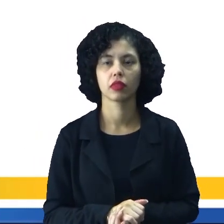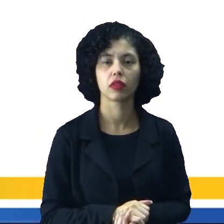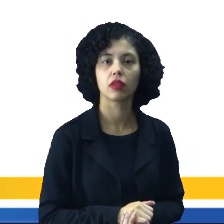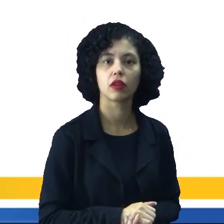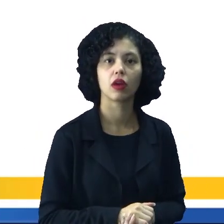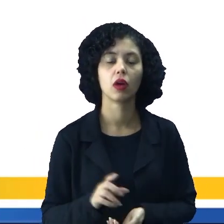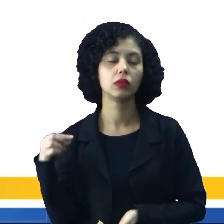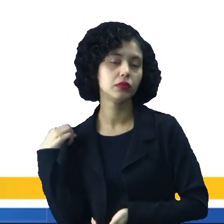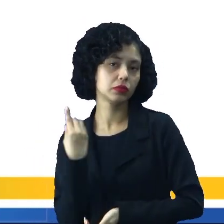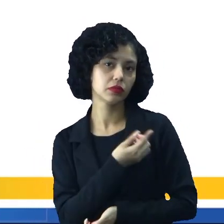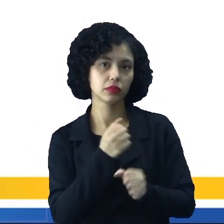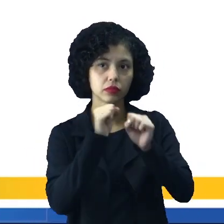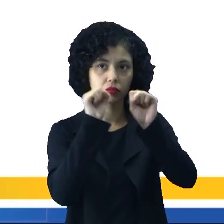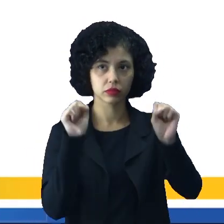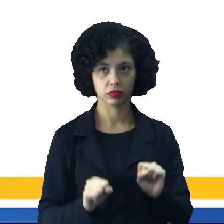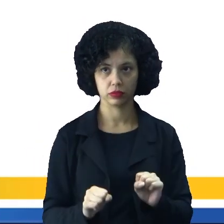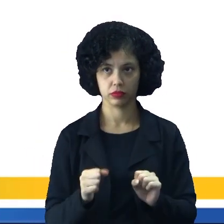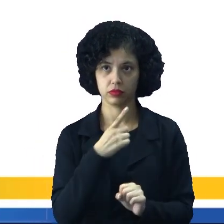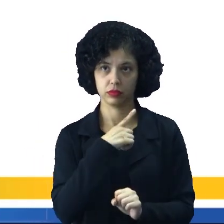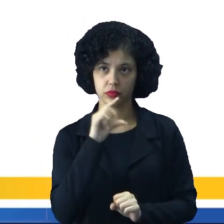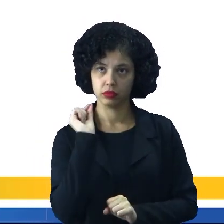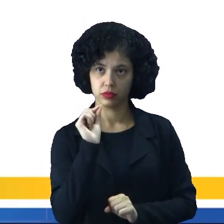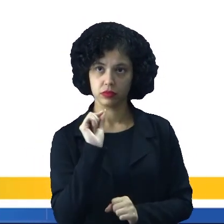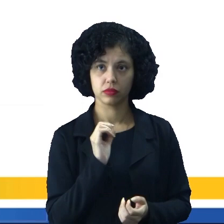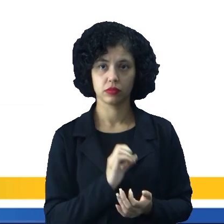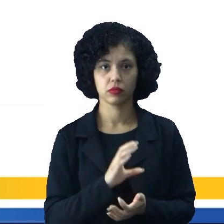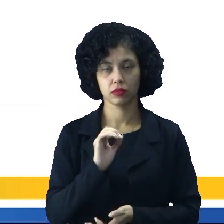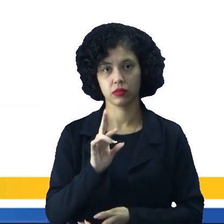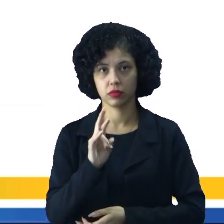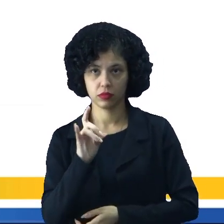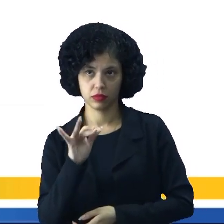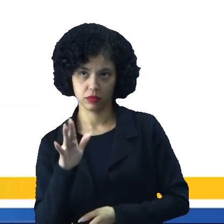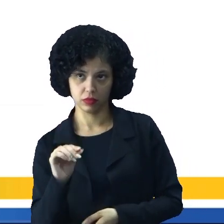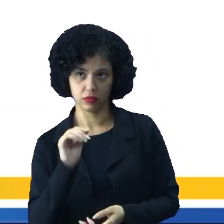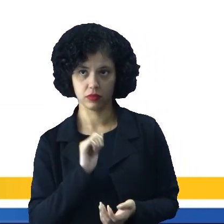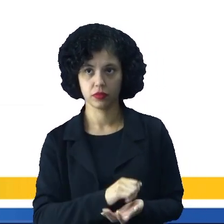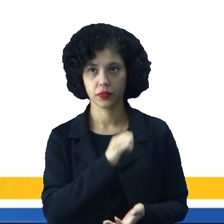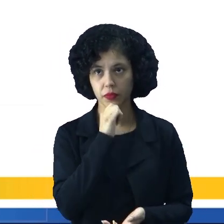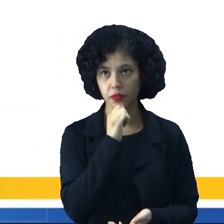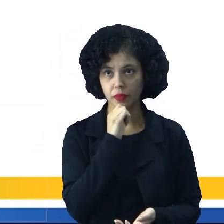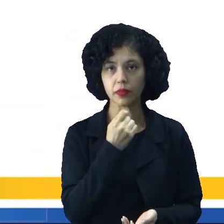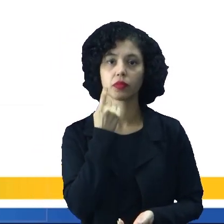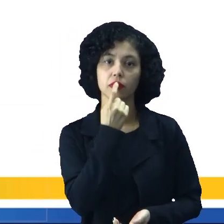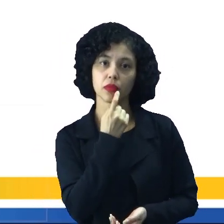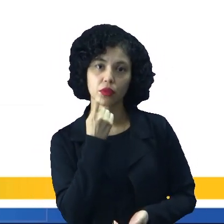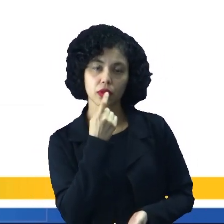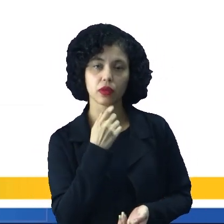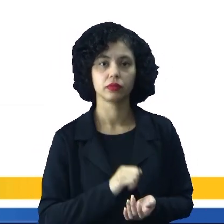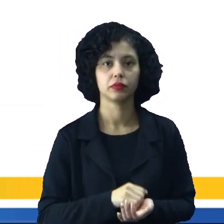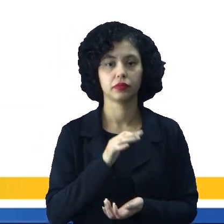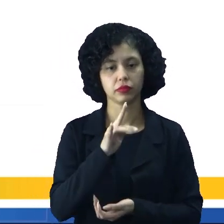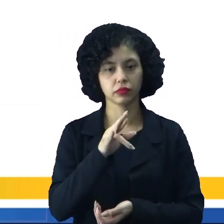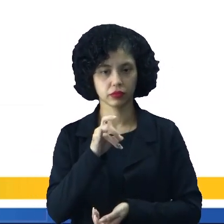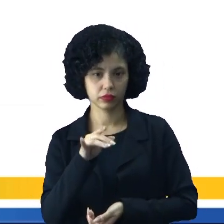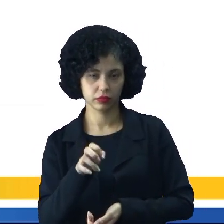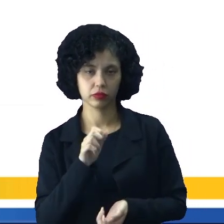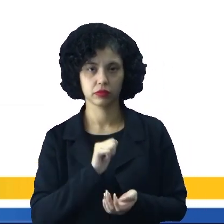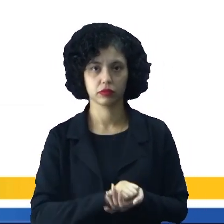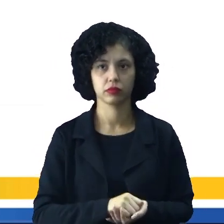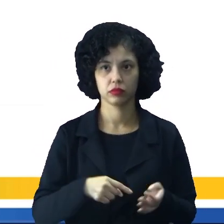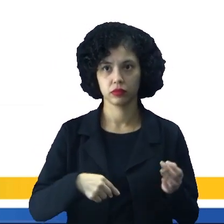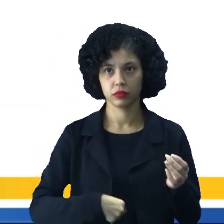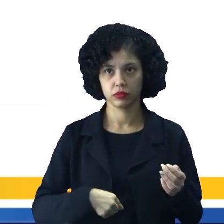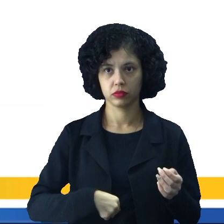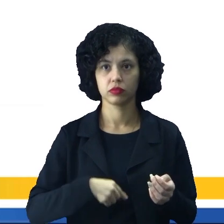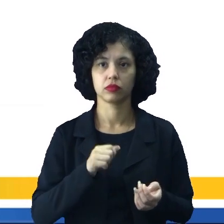Bom, o nosso sistema digestório ele é composto por órgãos. Esses órgãos aí são a boca, a faringe, o esôfago,